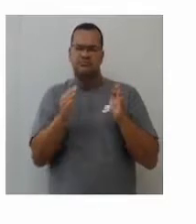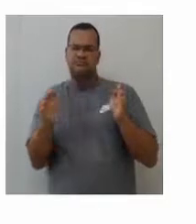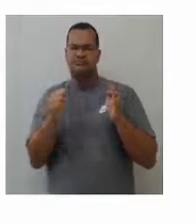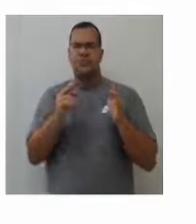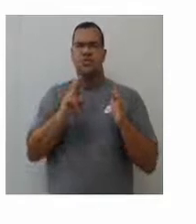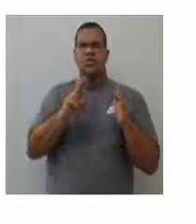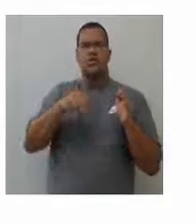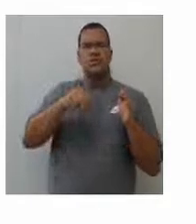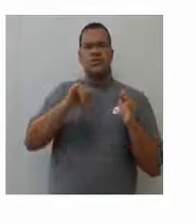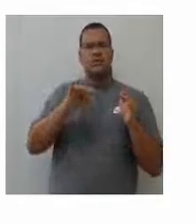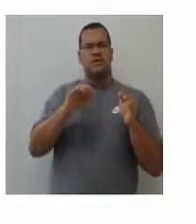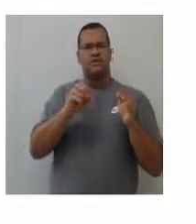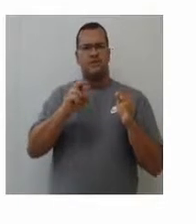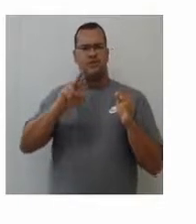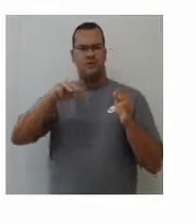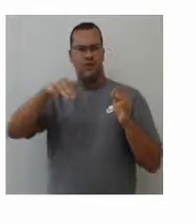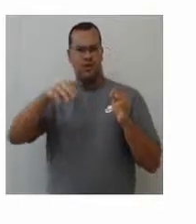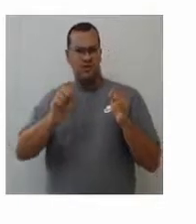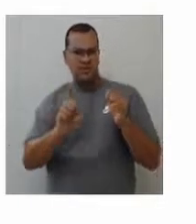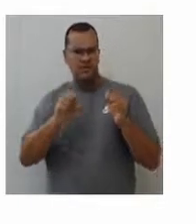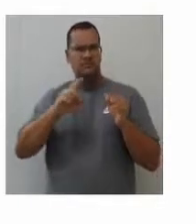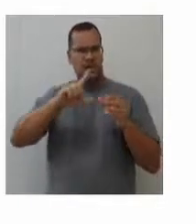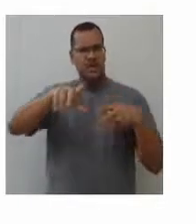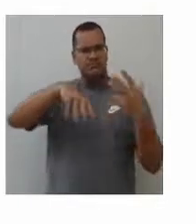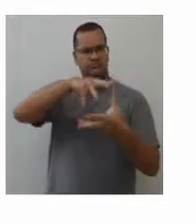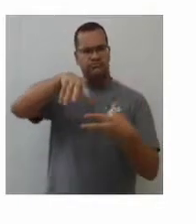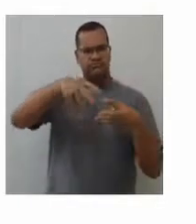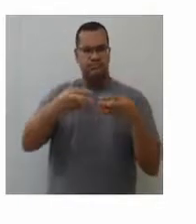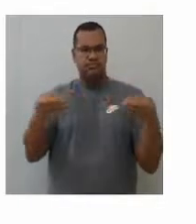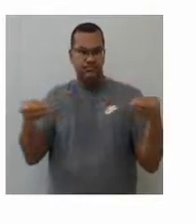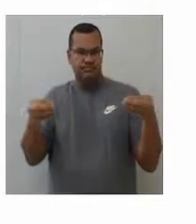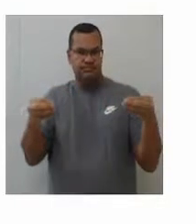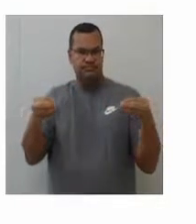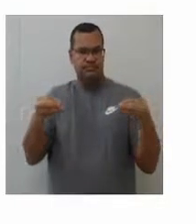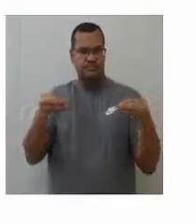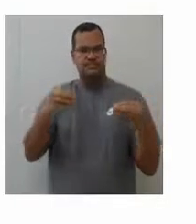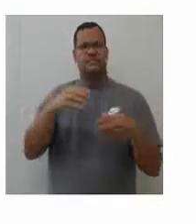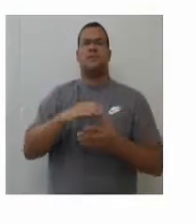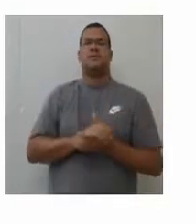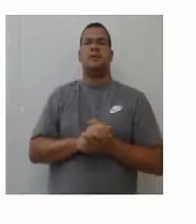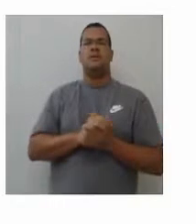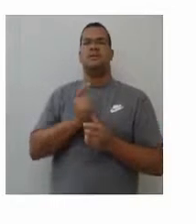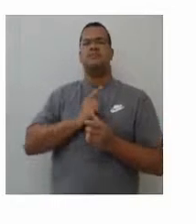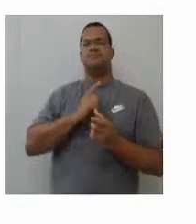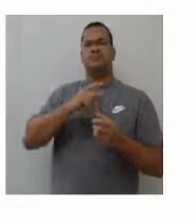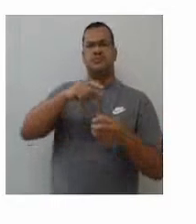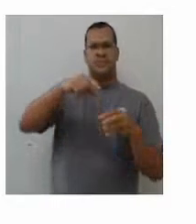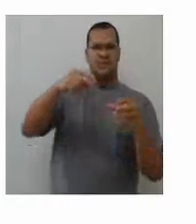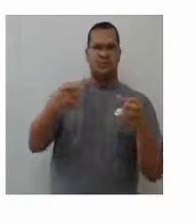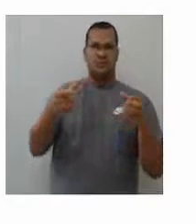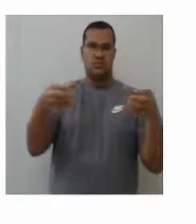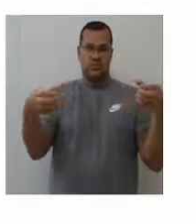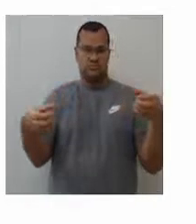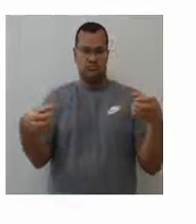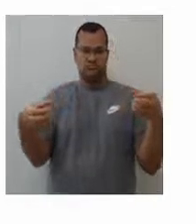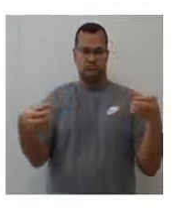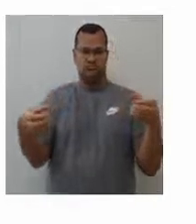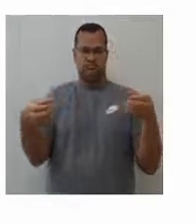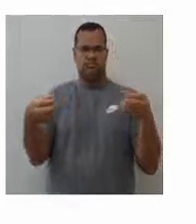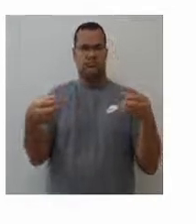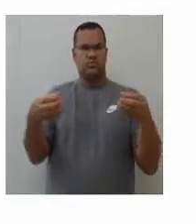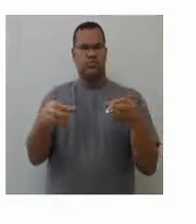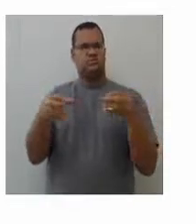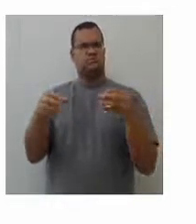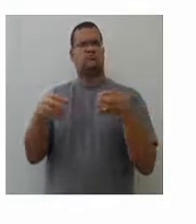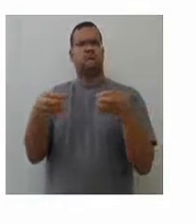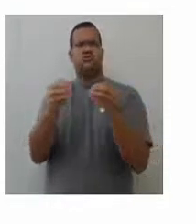seja, são sistemas homogêneos formados por uma ou mais substâncias dissolvidas em outra substância, presente